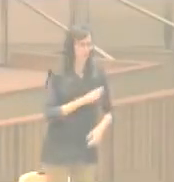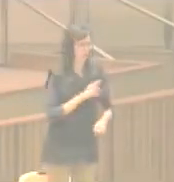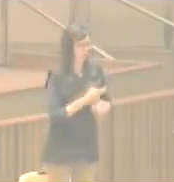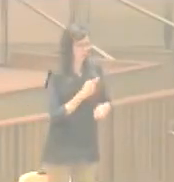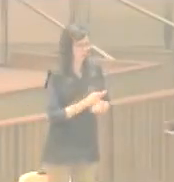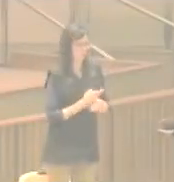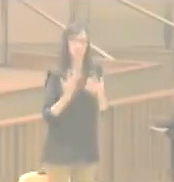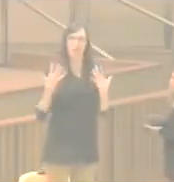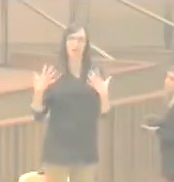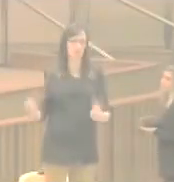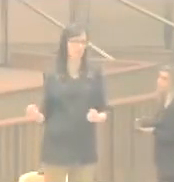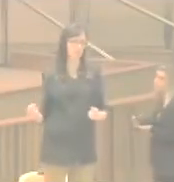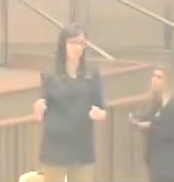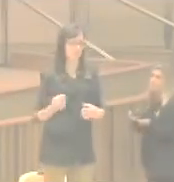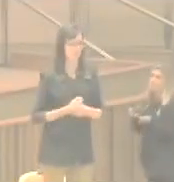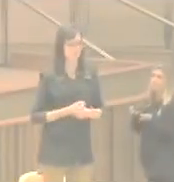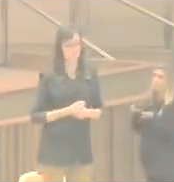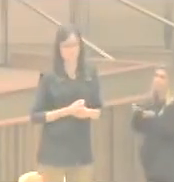seu coração.